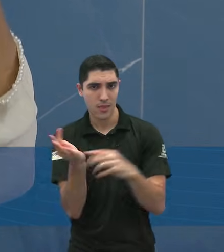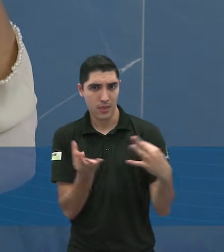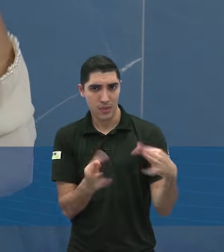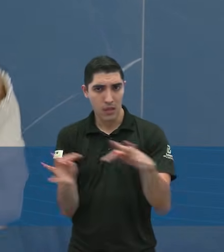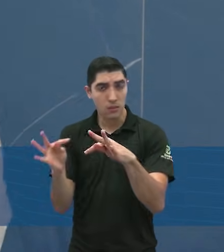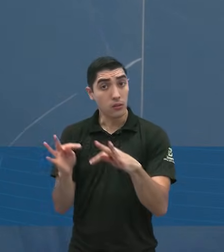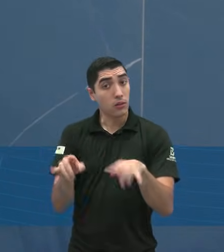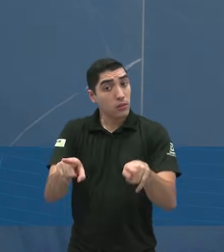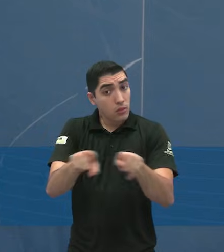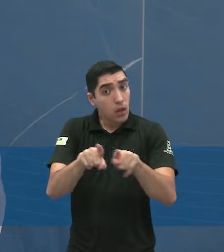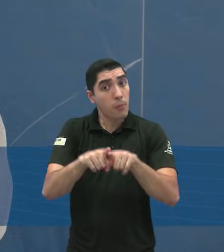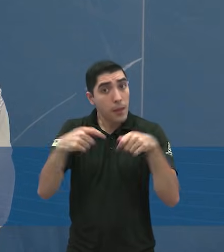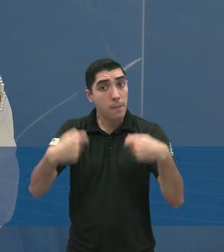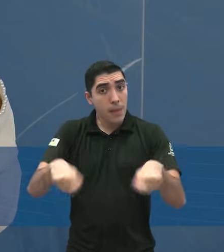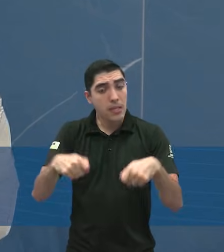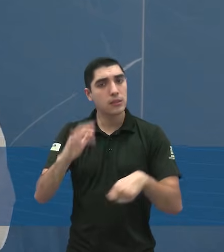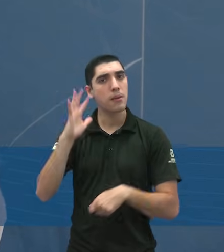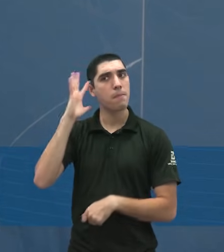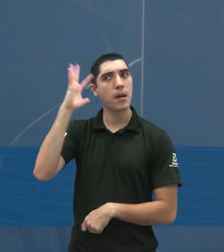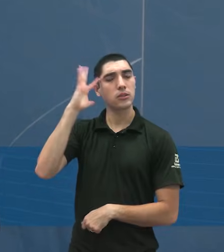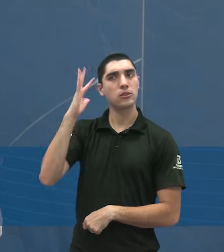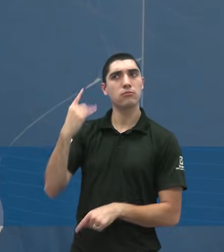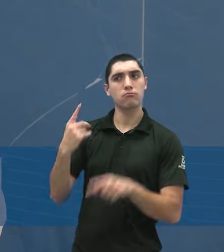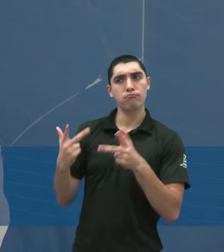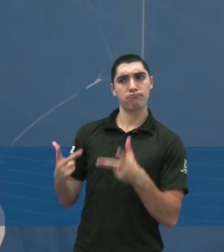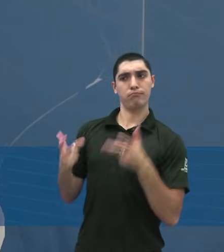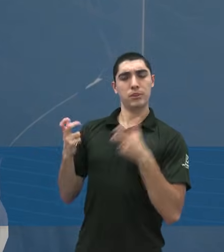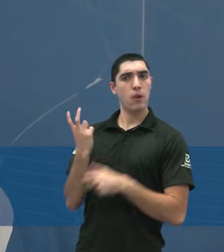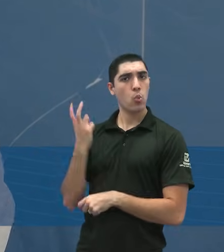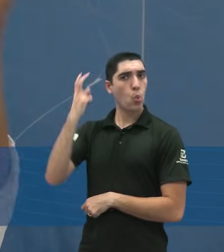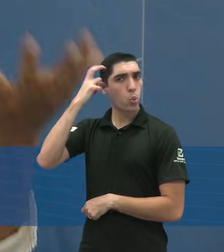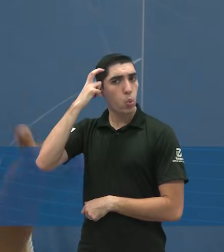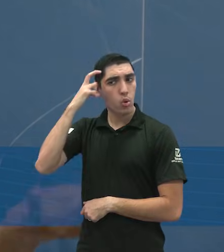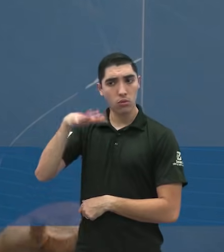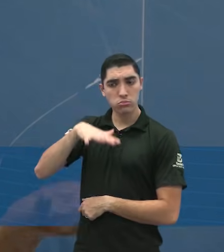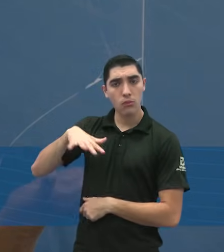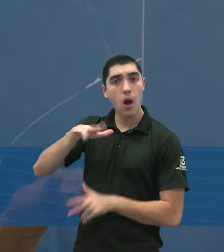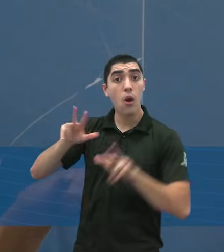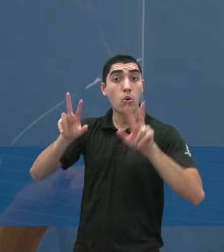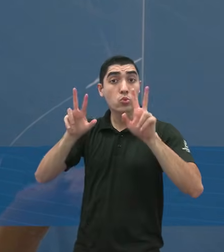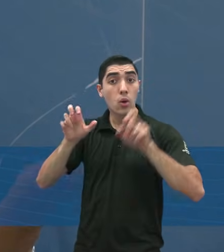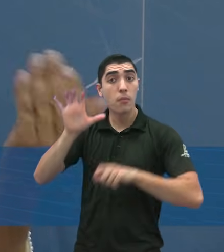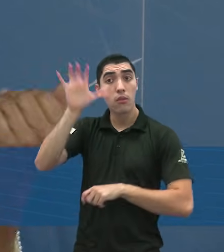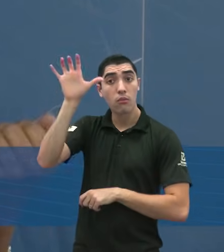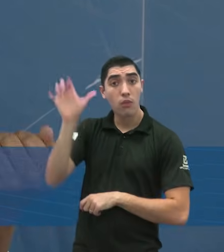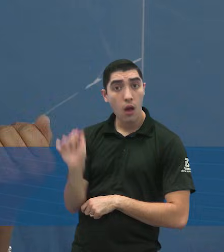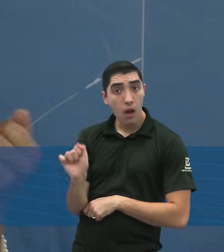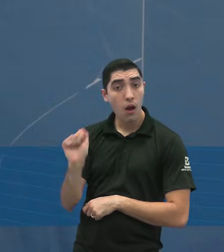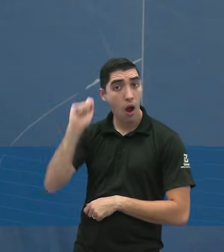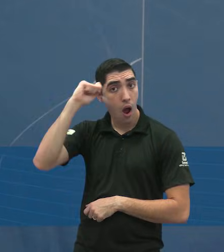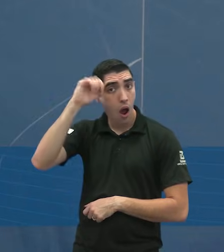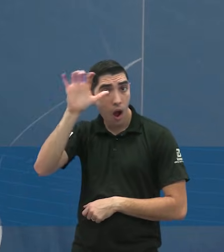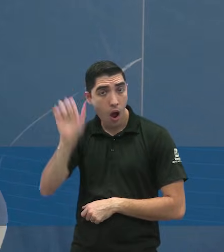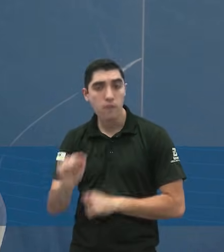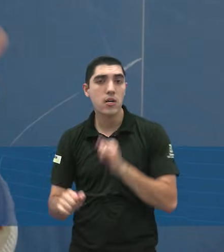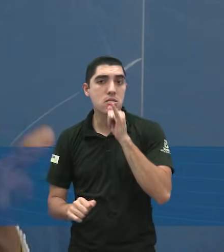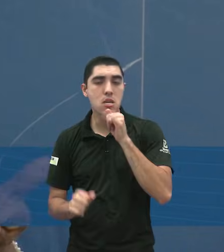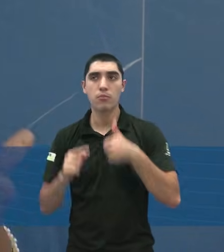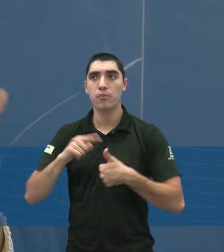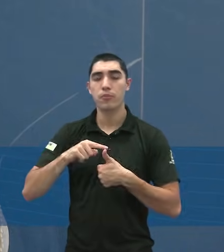se olhar culturalmente para as questões africanas, a tecnologia africana, por que não? A questão